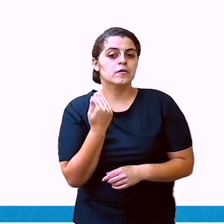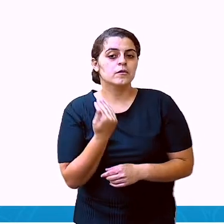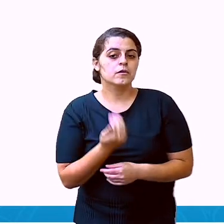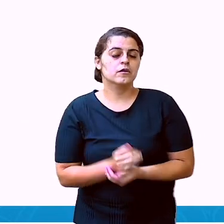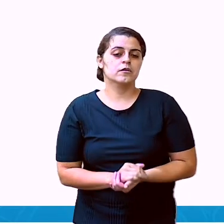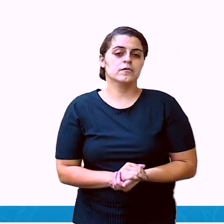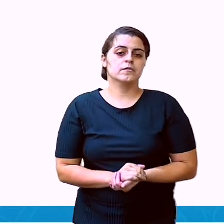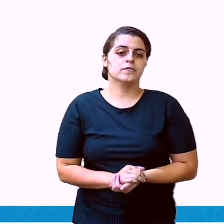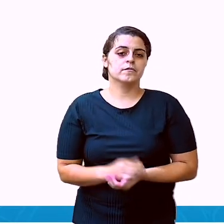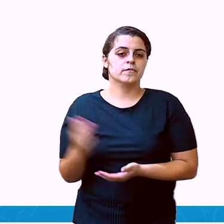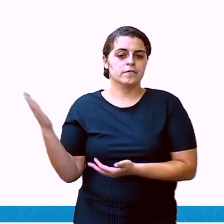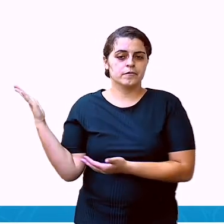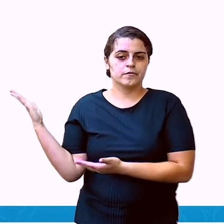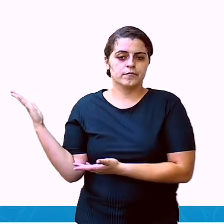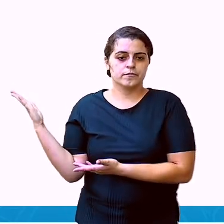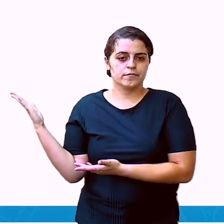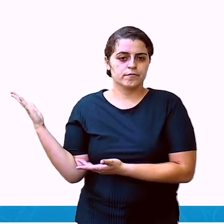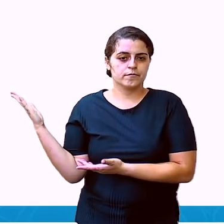acabando.